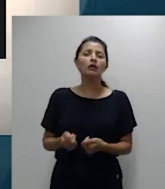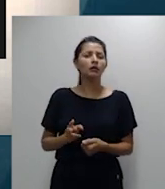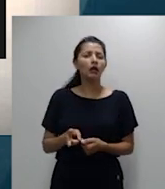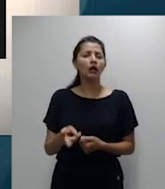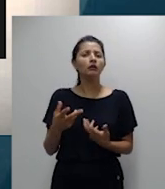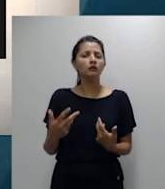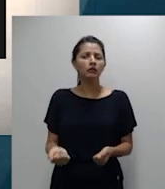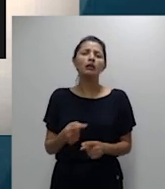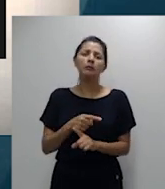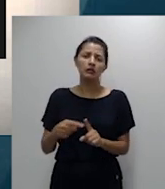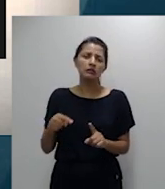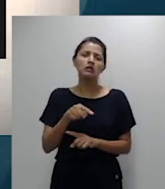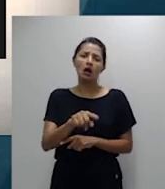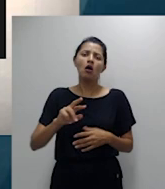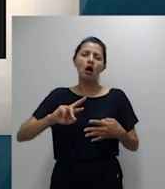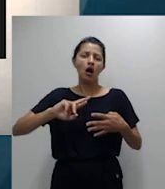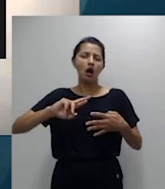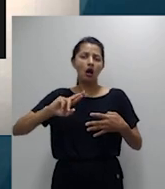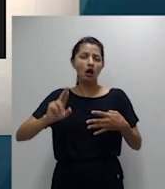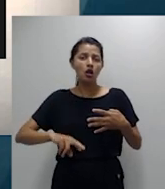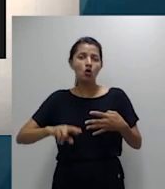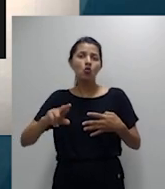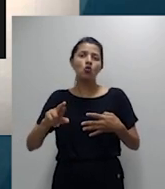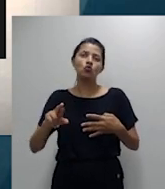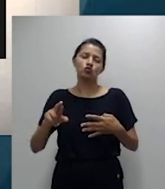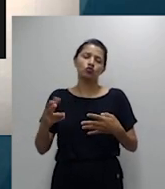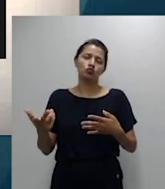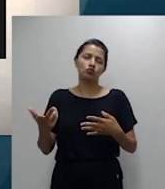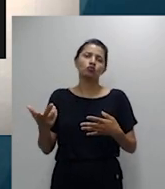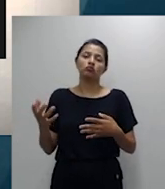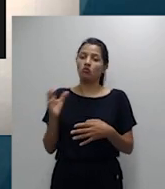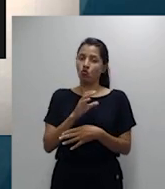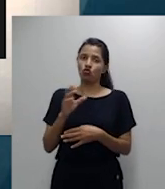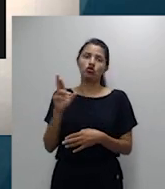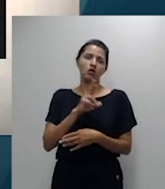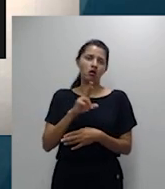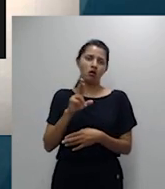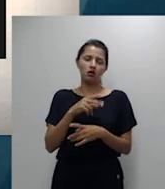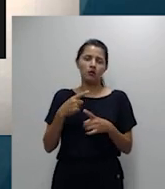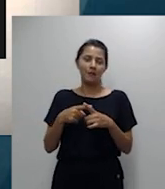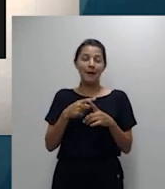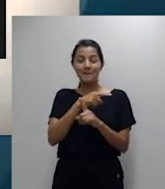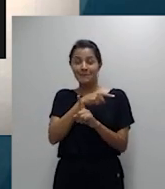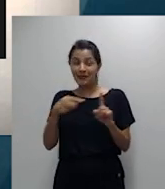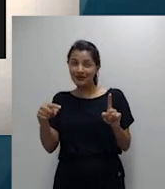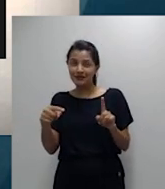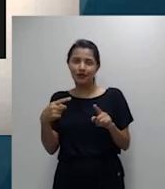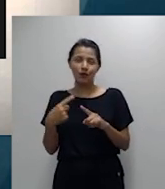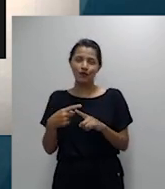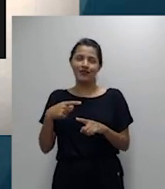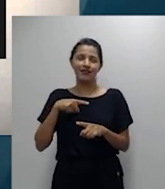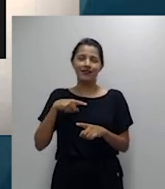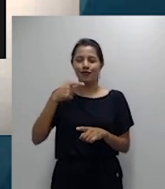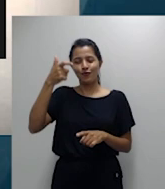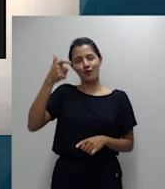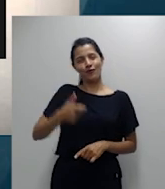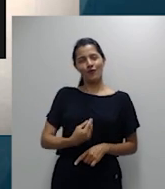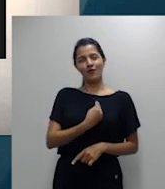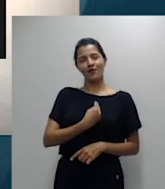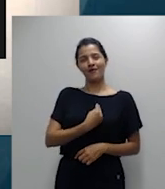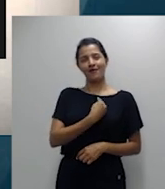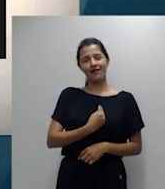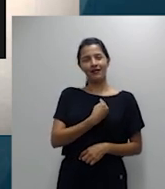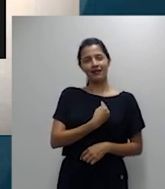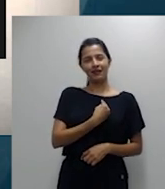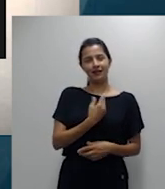parcial ao recurso ordinário parcial porque não estou aqui a dando